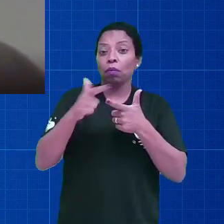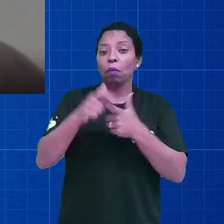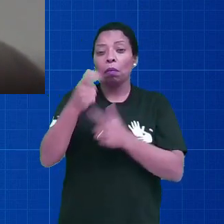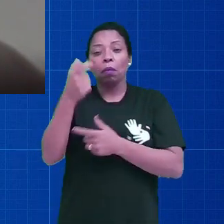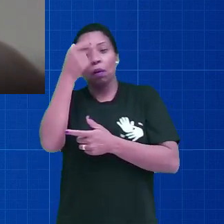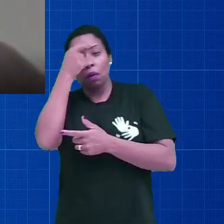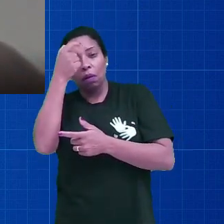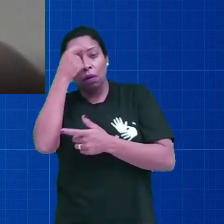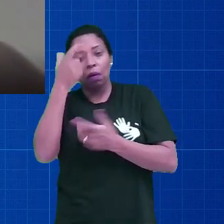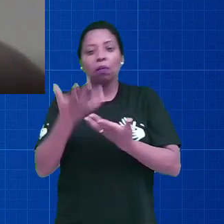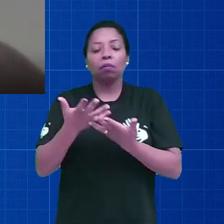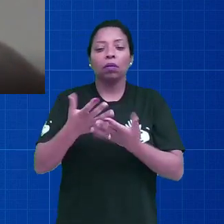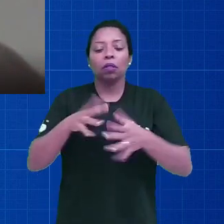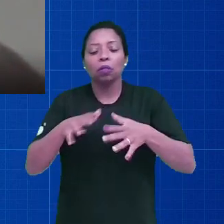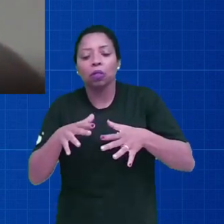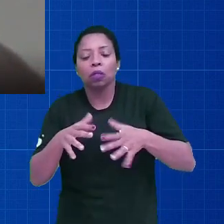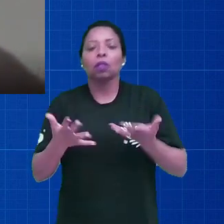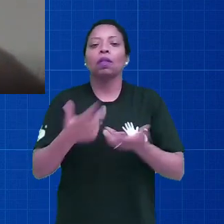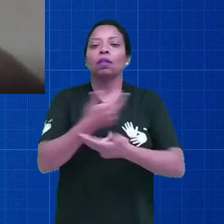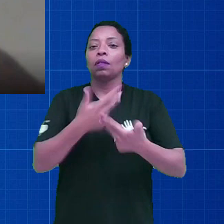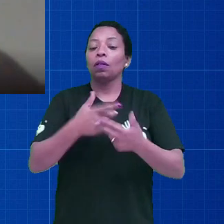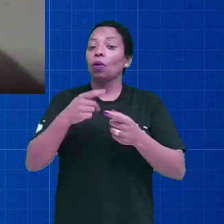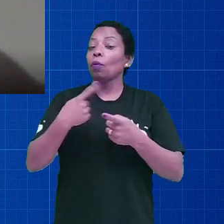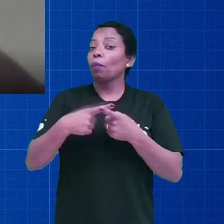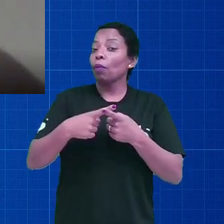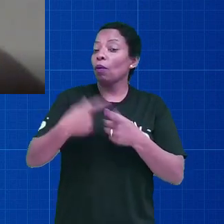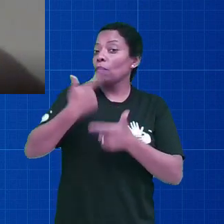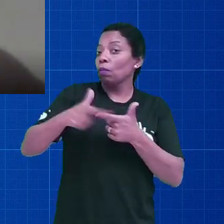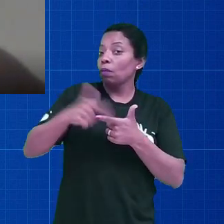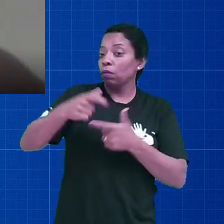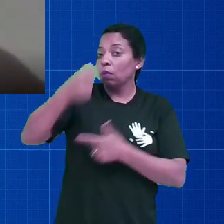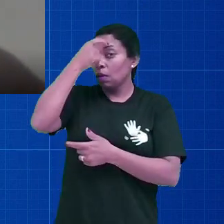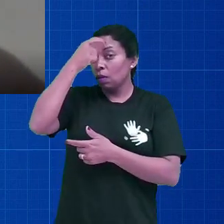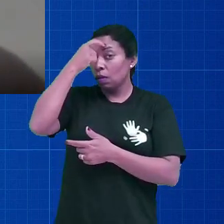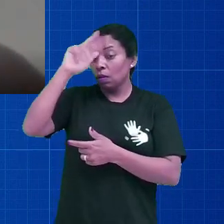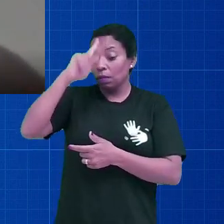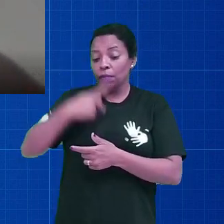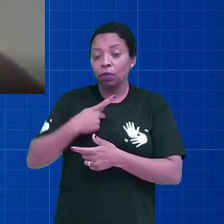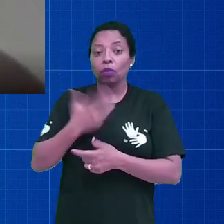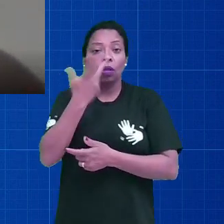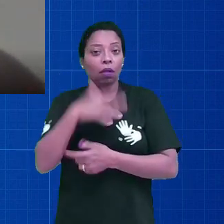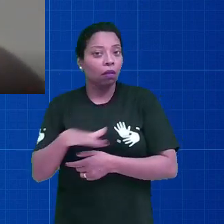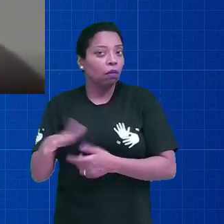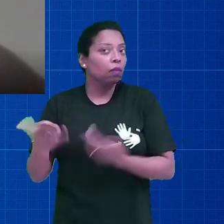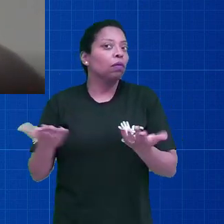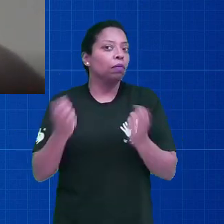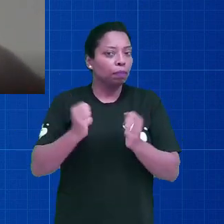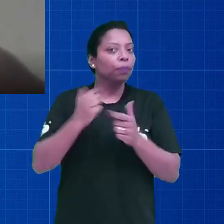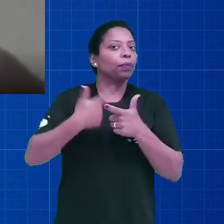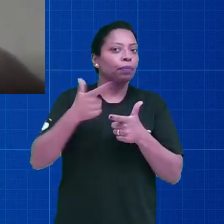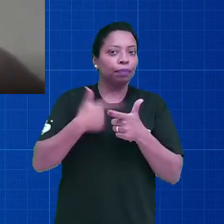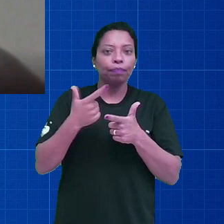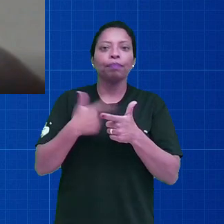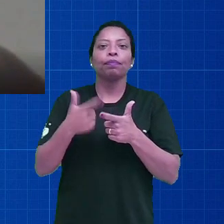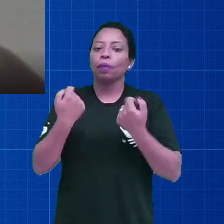Alzheimer, com Parkinson, né? Atinge o sistema nervoso central de crianças. Então, é preocupante. Né? A gente precisa